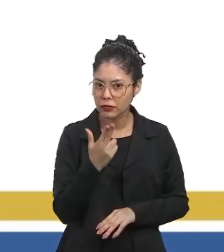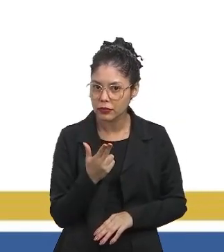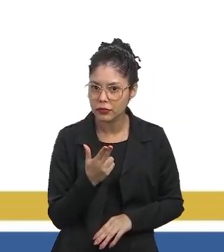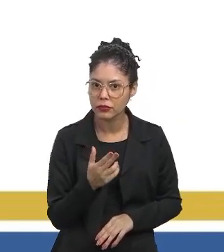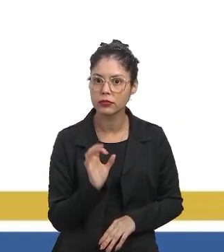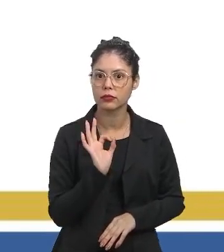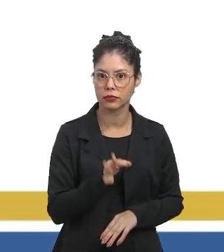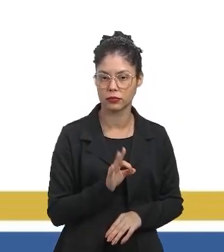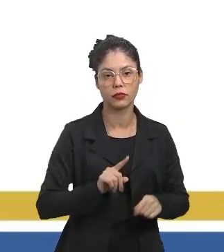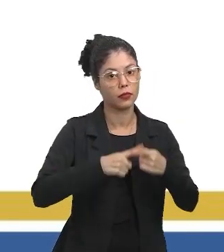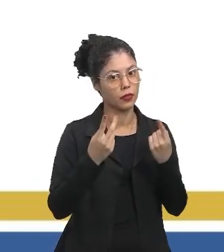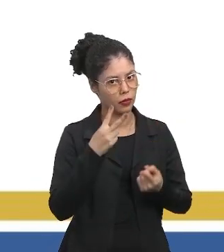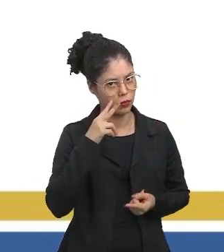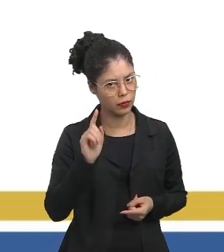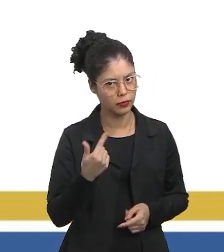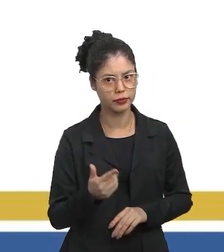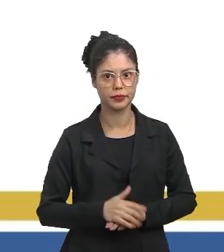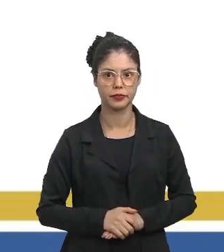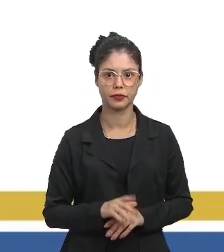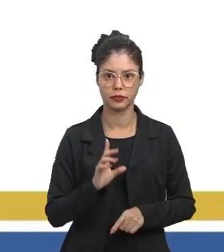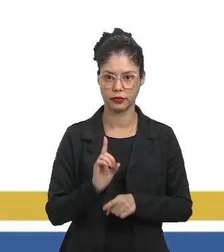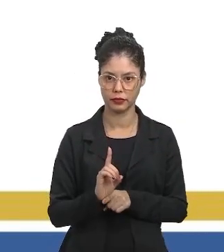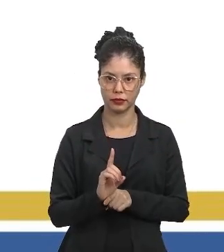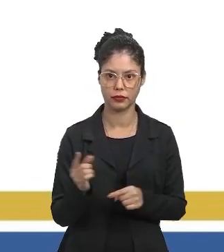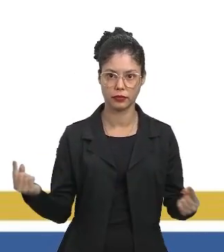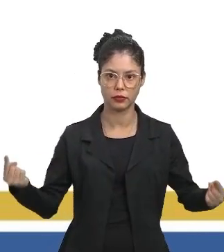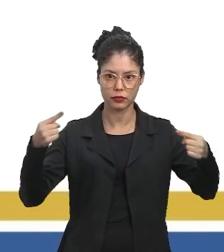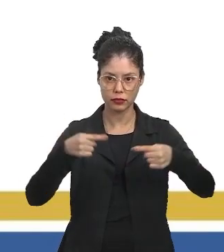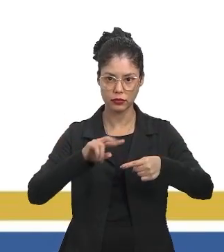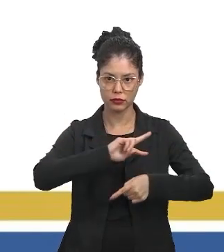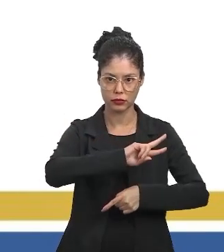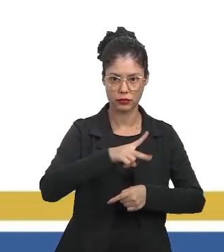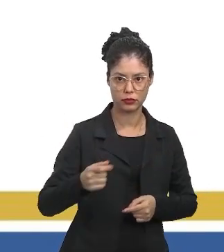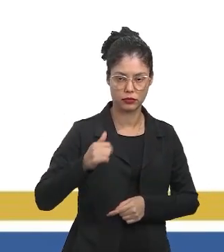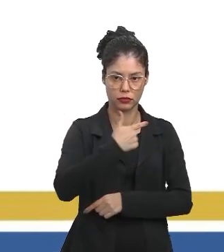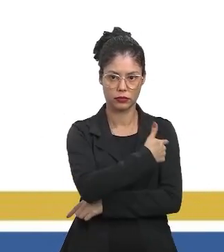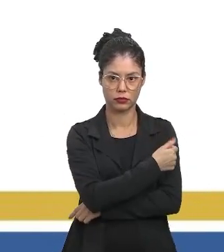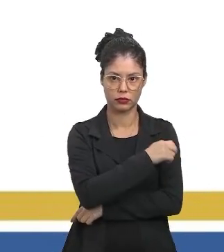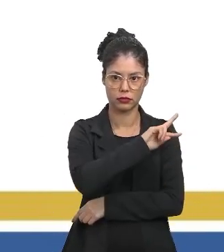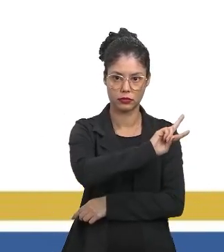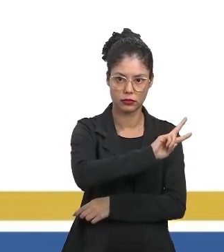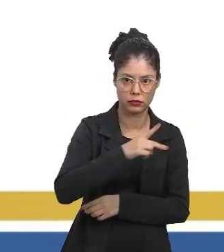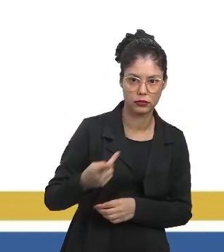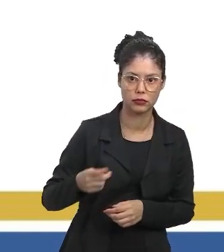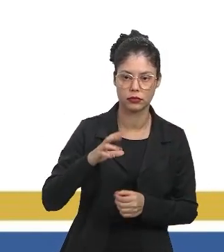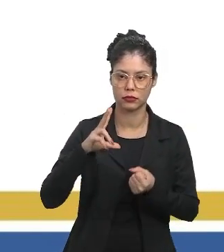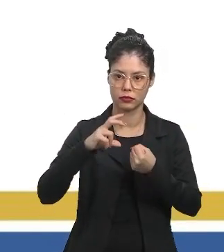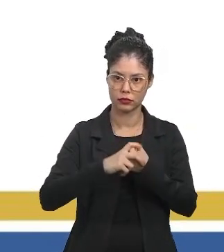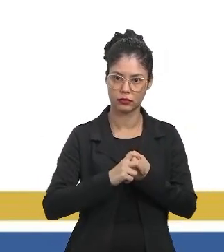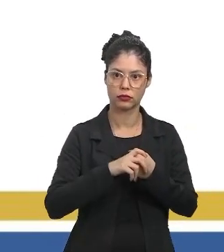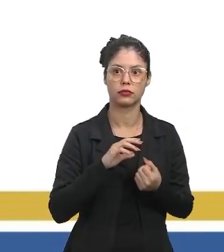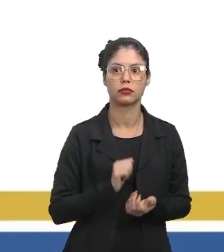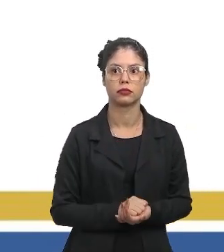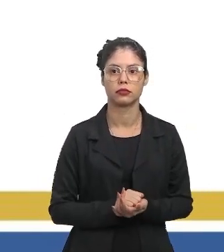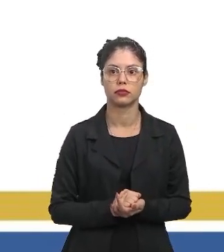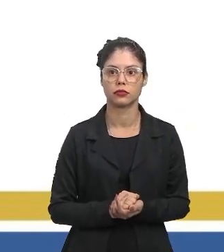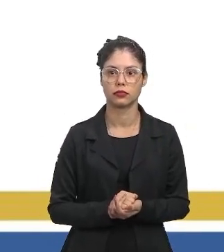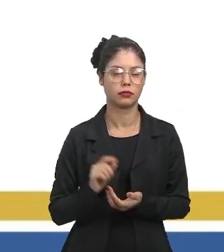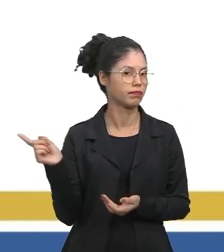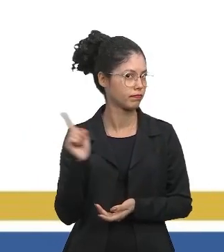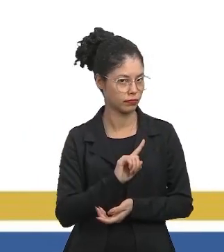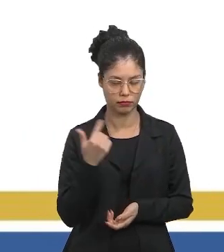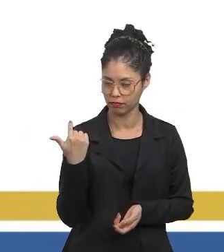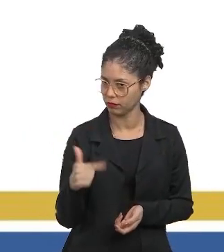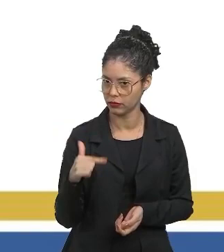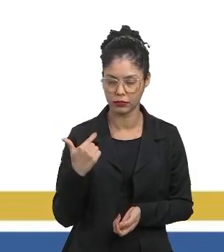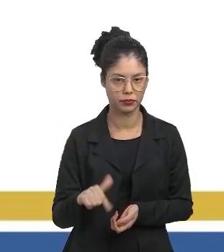essa correta. Mas vamos ver as próximas? Competição entre RNA vacinal e RNA viral. Não